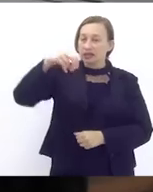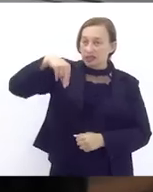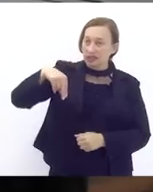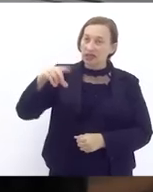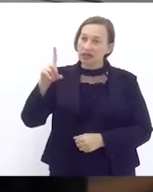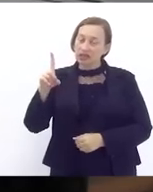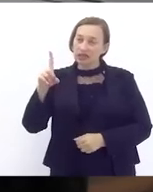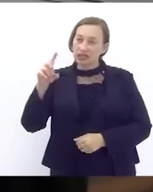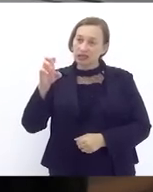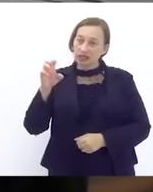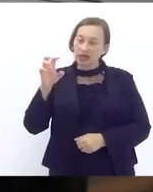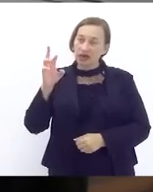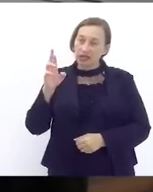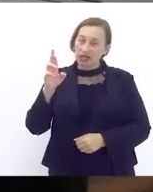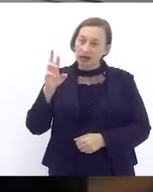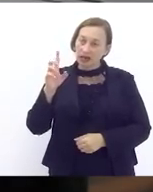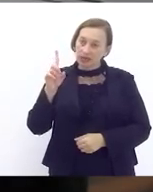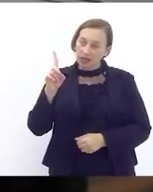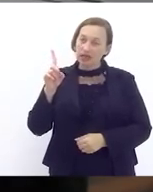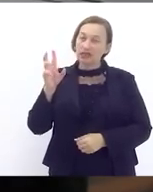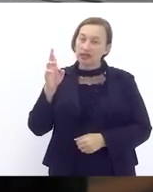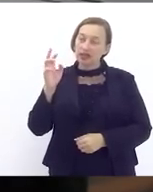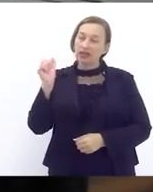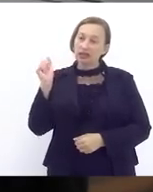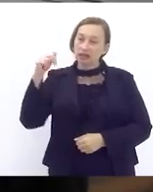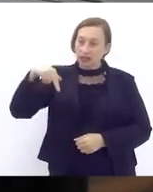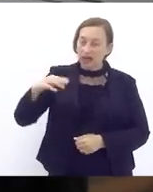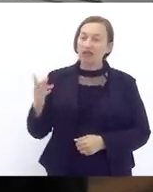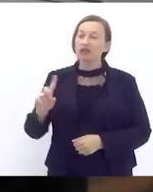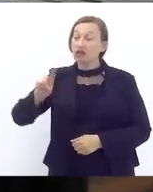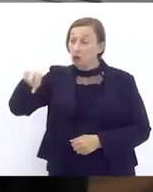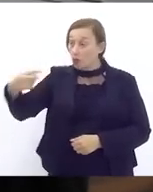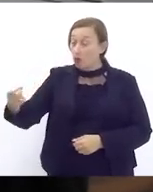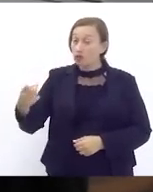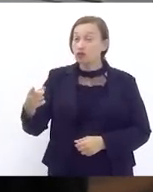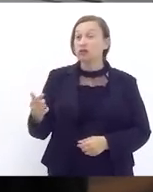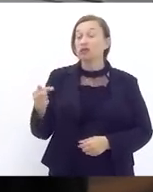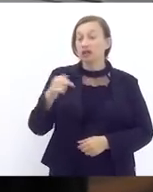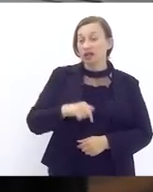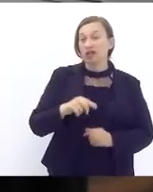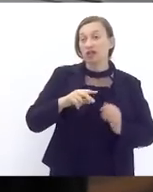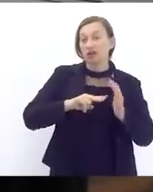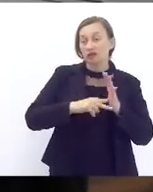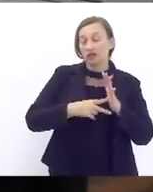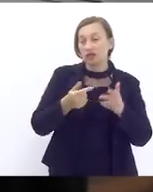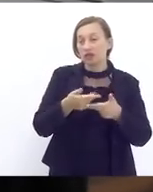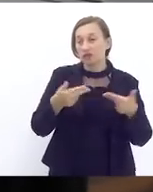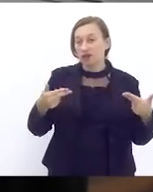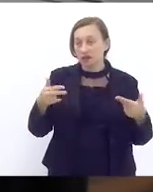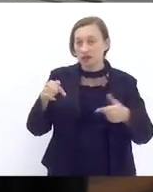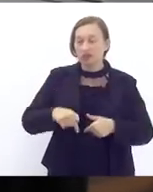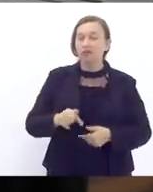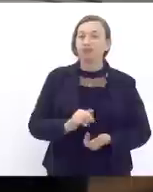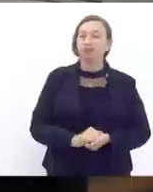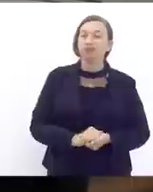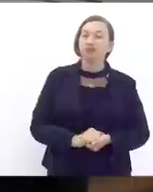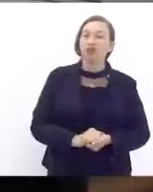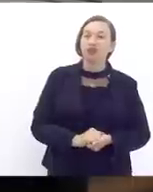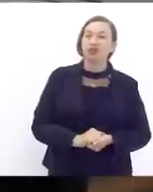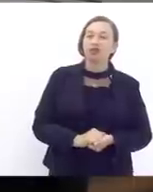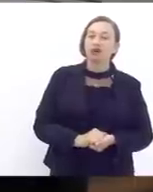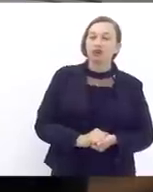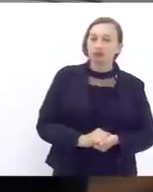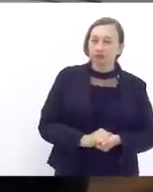as boas perde aqui tem outros que tem uma congregação imensa de Sindicatos e a gente colocar pessoas